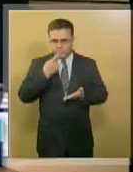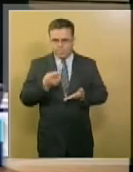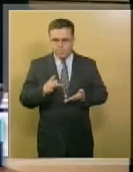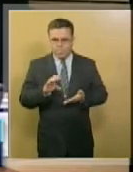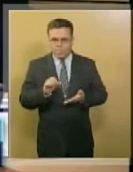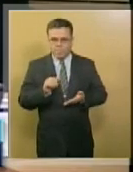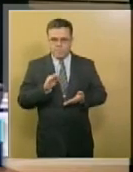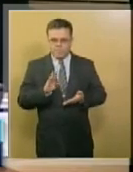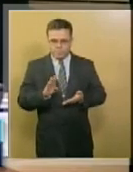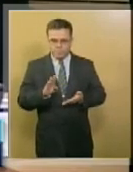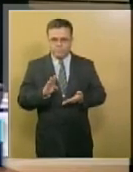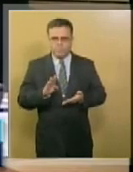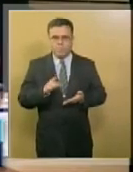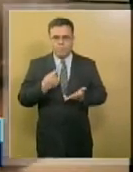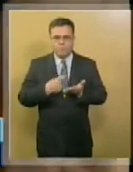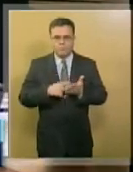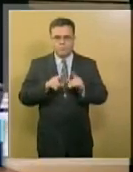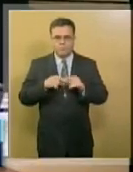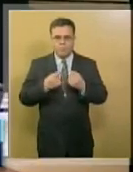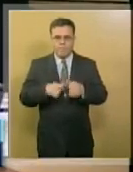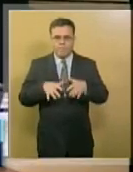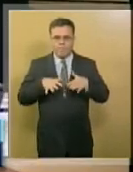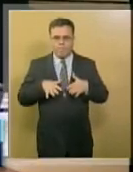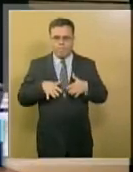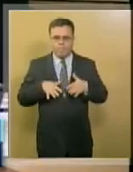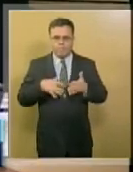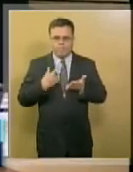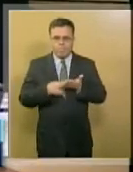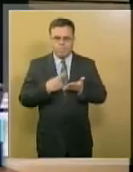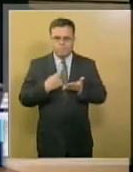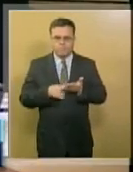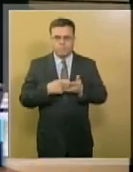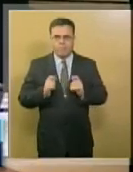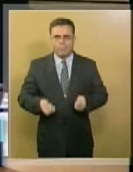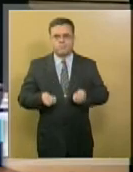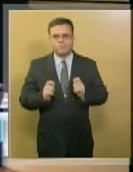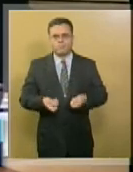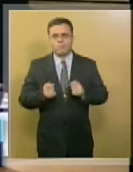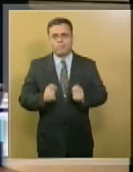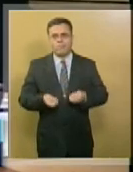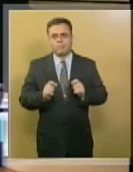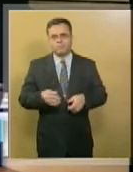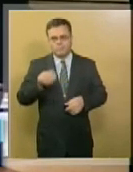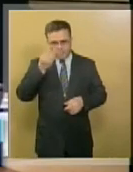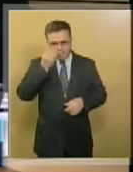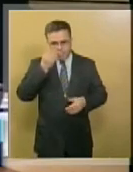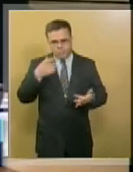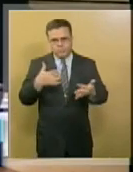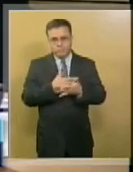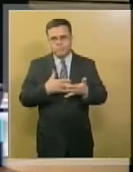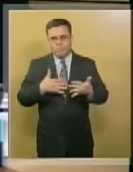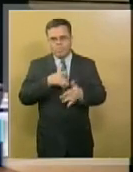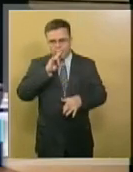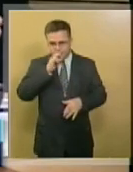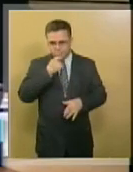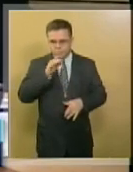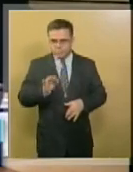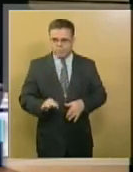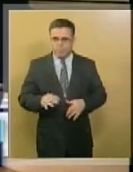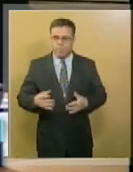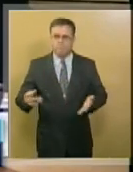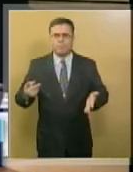uma audiência pública para tirar as carroças, para tentar tirar as carroças do centro de Aracaju. Isso já